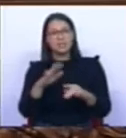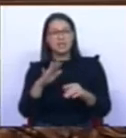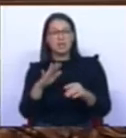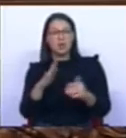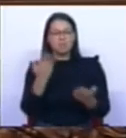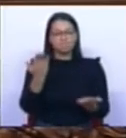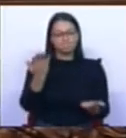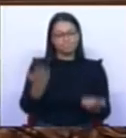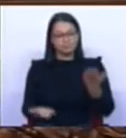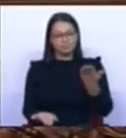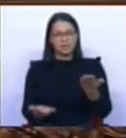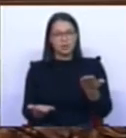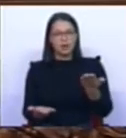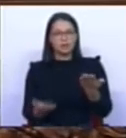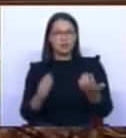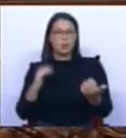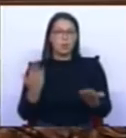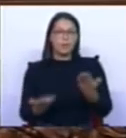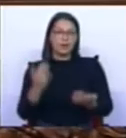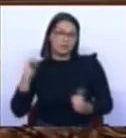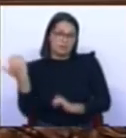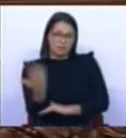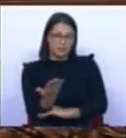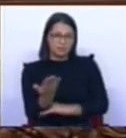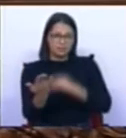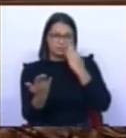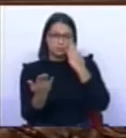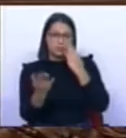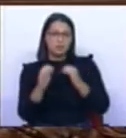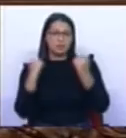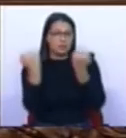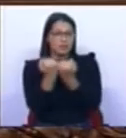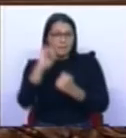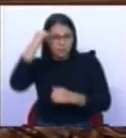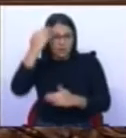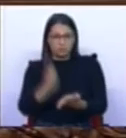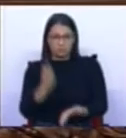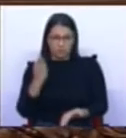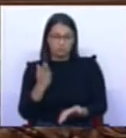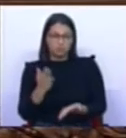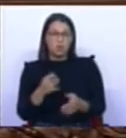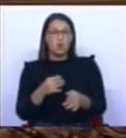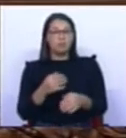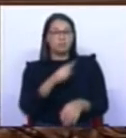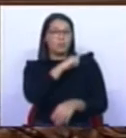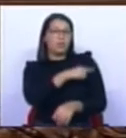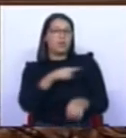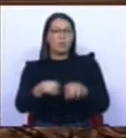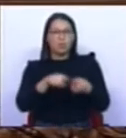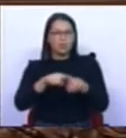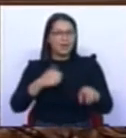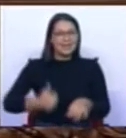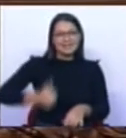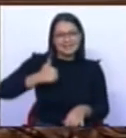climáticas e que impõem uma transversalidade em diversos setores governativos e na sociedade. A atuação dos poderes públicos é determinante, bem como